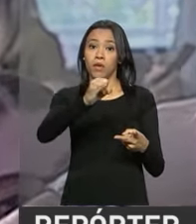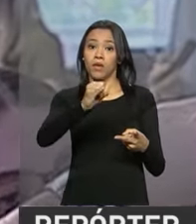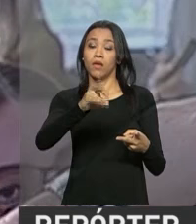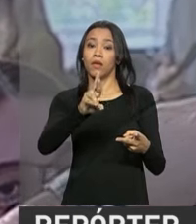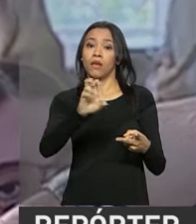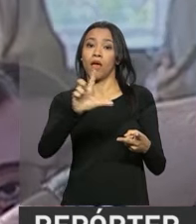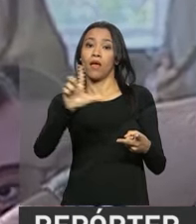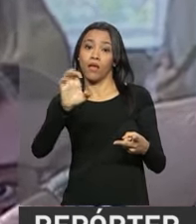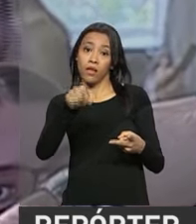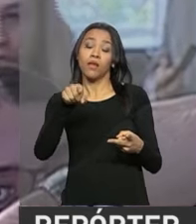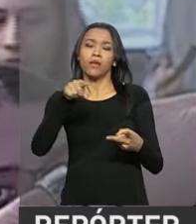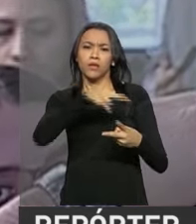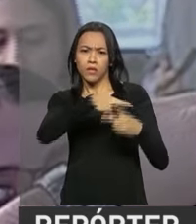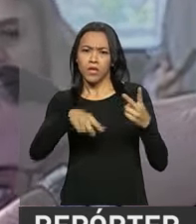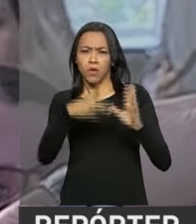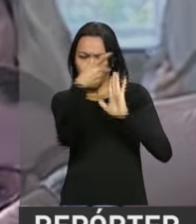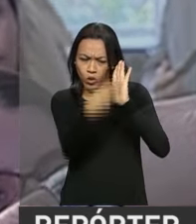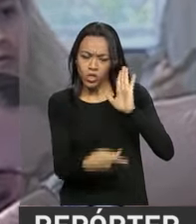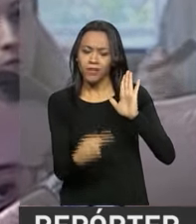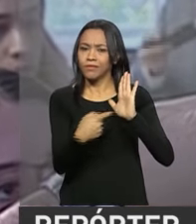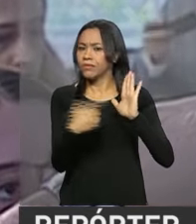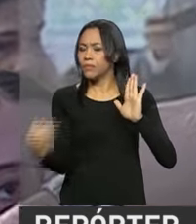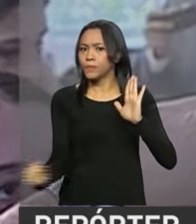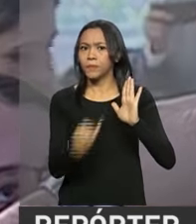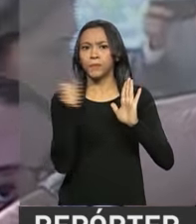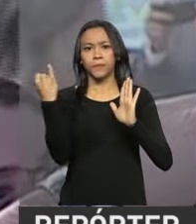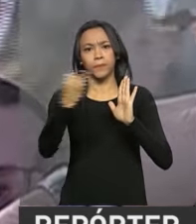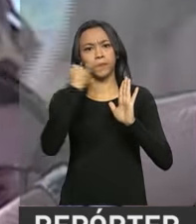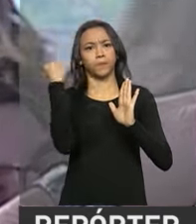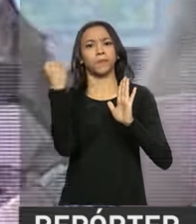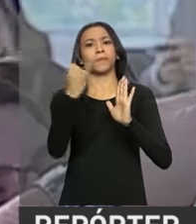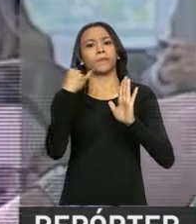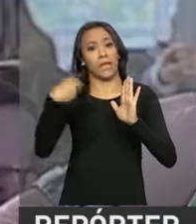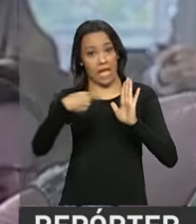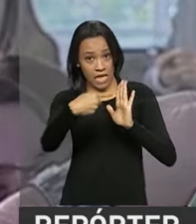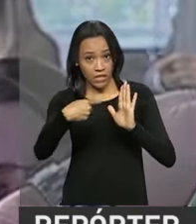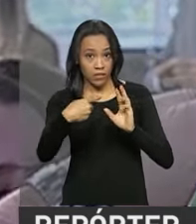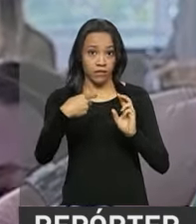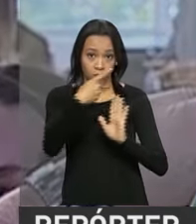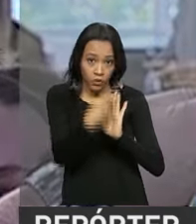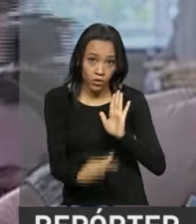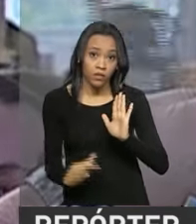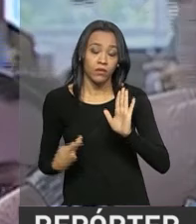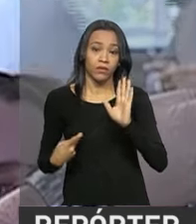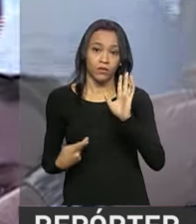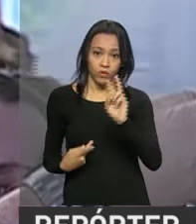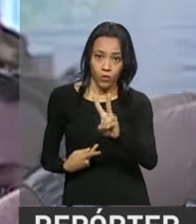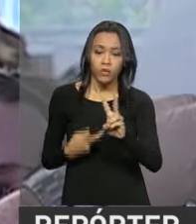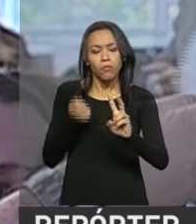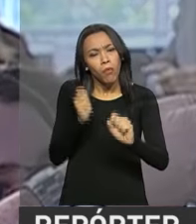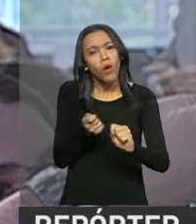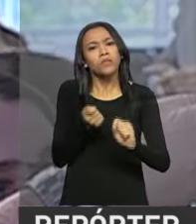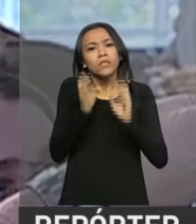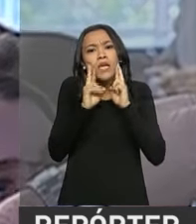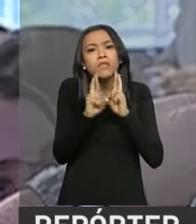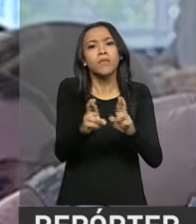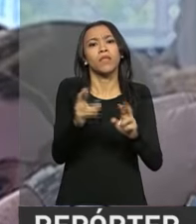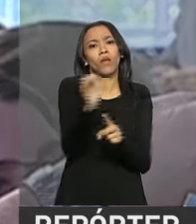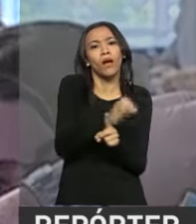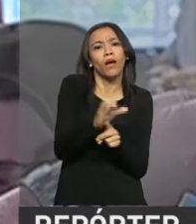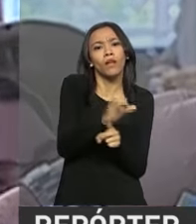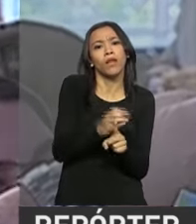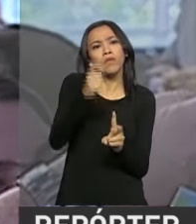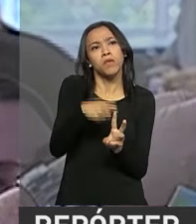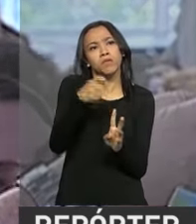projetos, que são absolutamente essenciais e importantes, eles possam ter o seu cronograma cumprido. A gente não pode